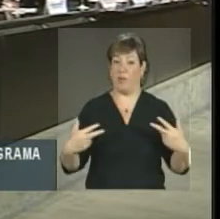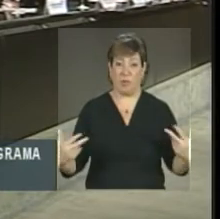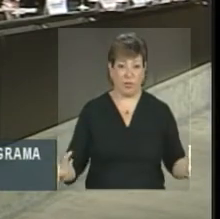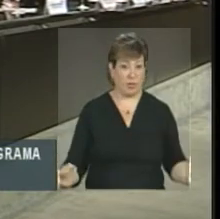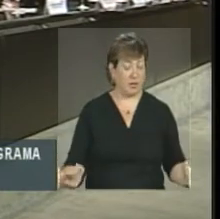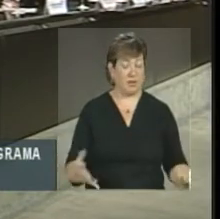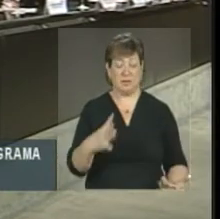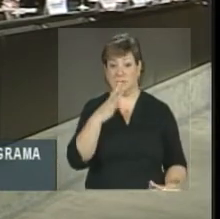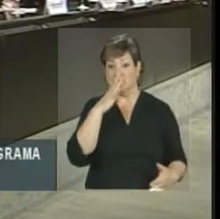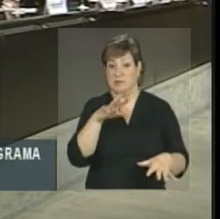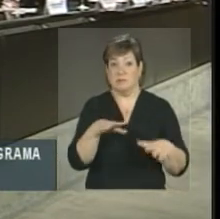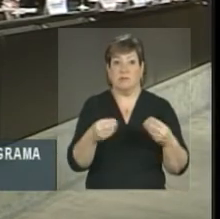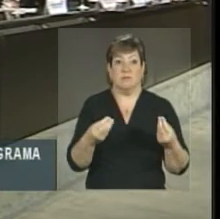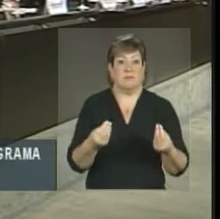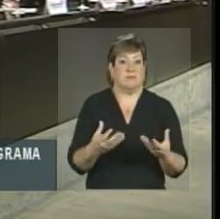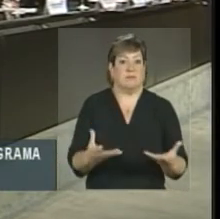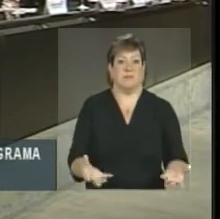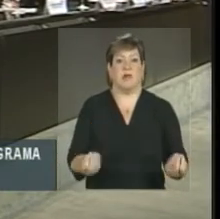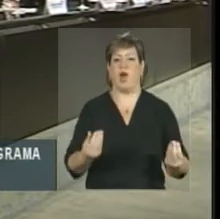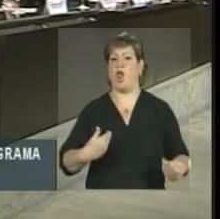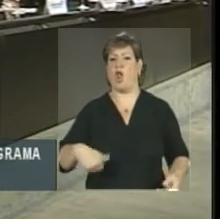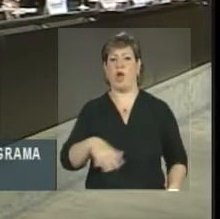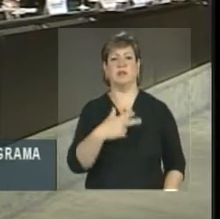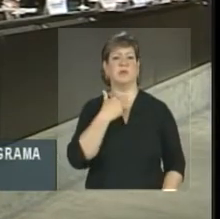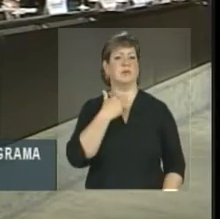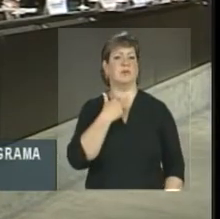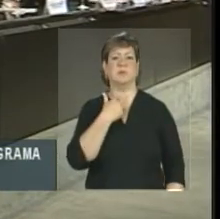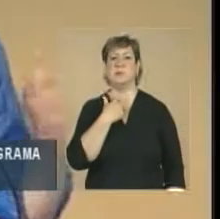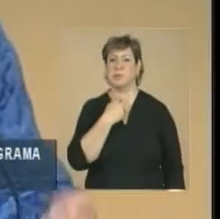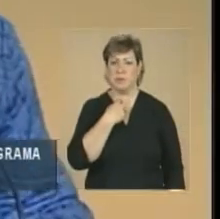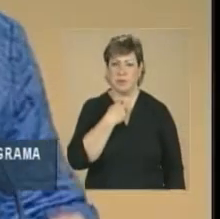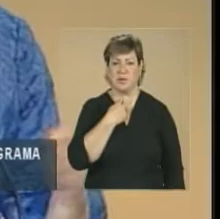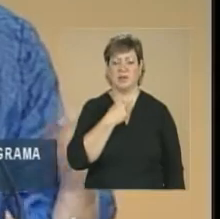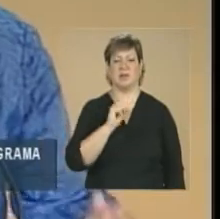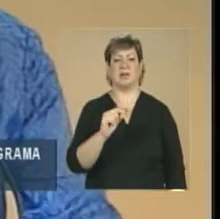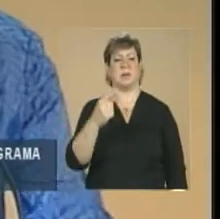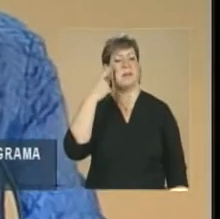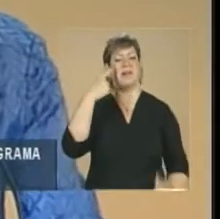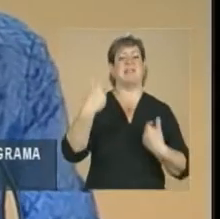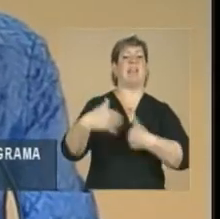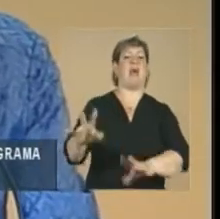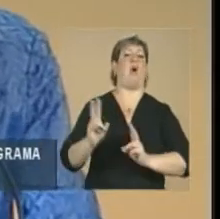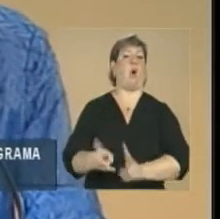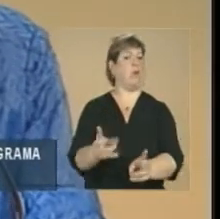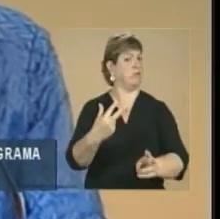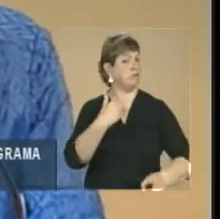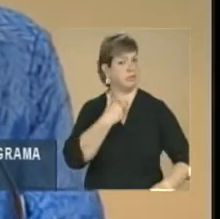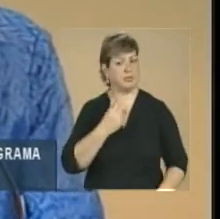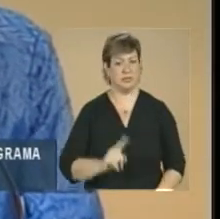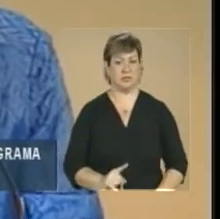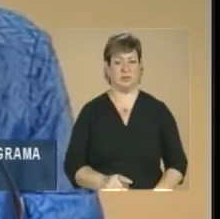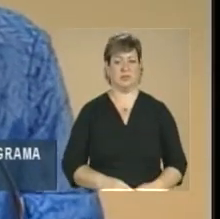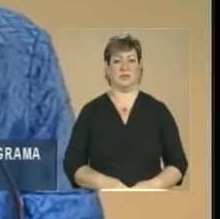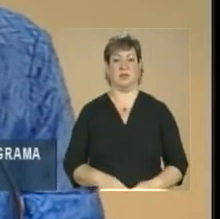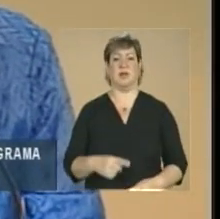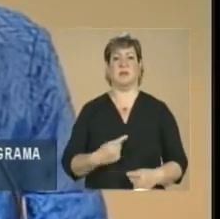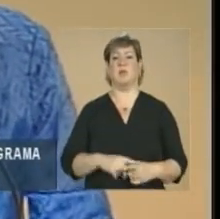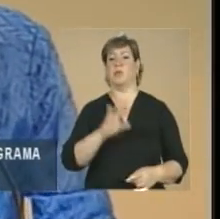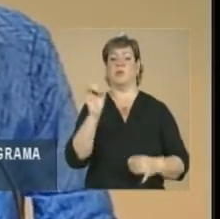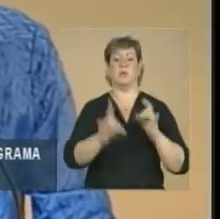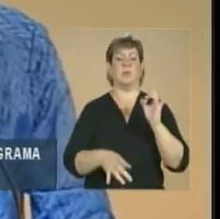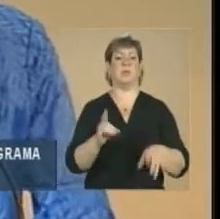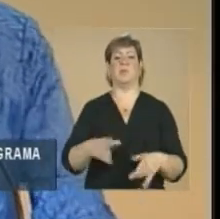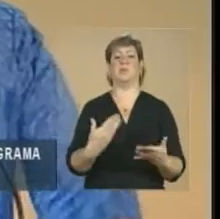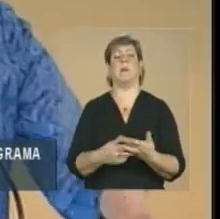absolutamente estarrecedor que nós não podíamos deixar continuar. E a evasão tem a ver